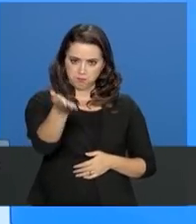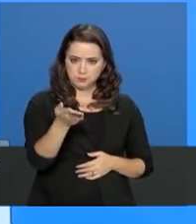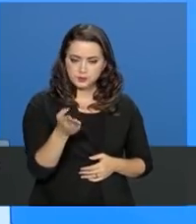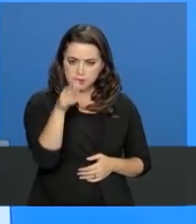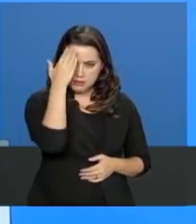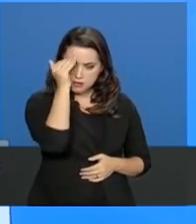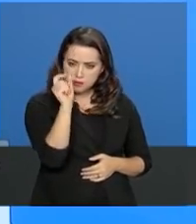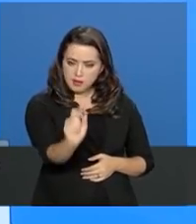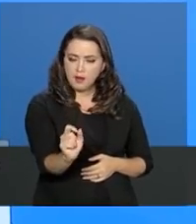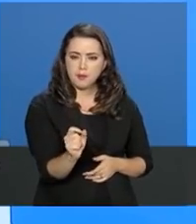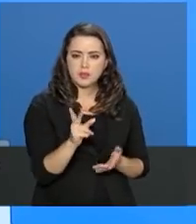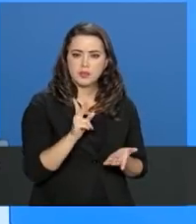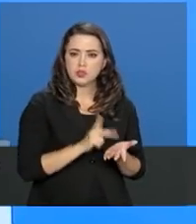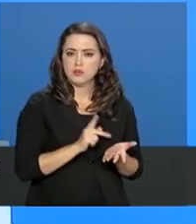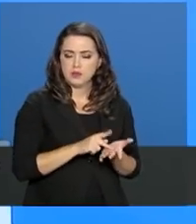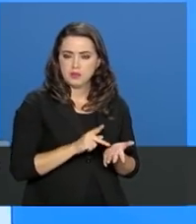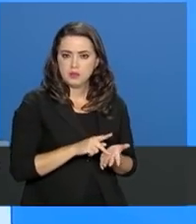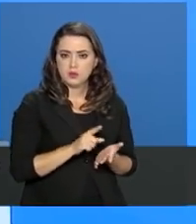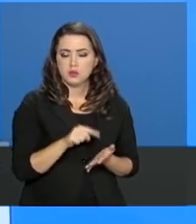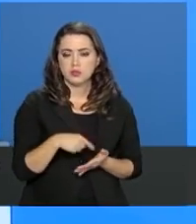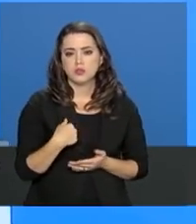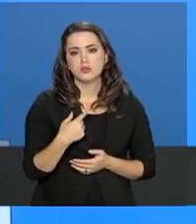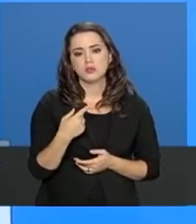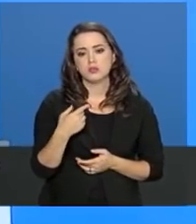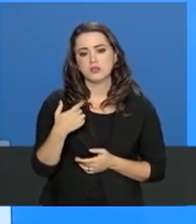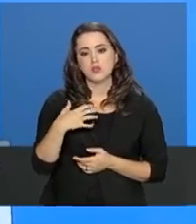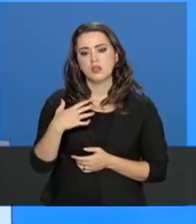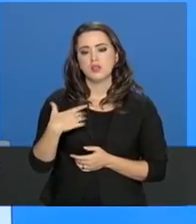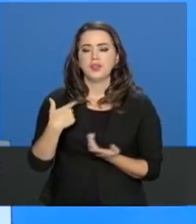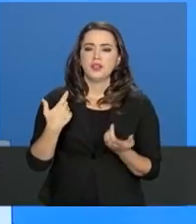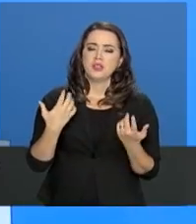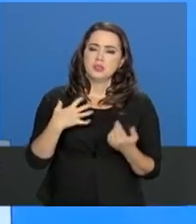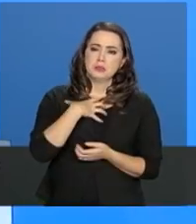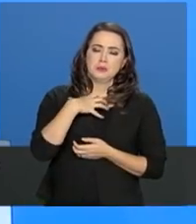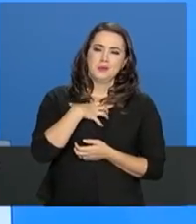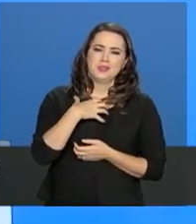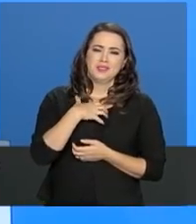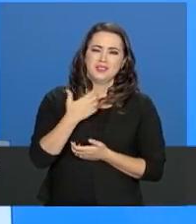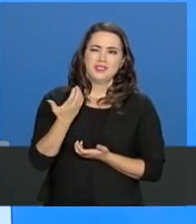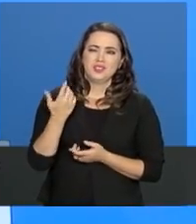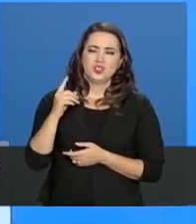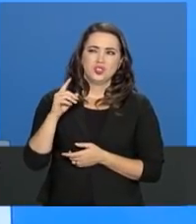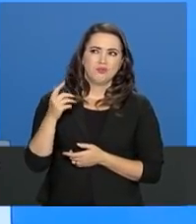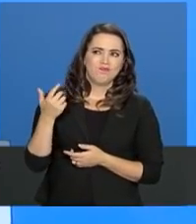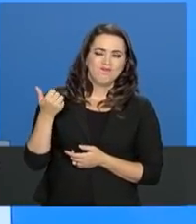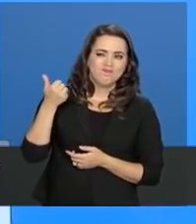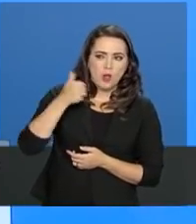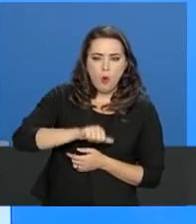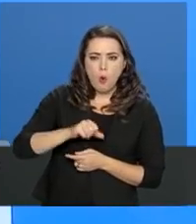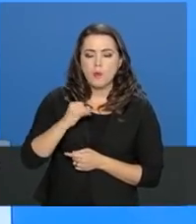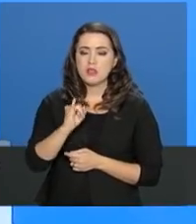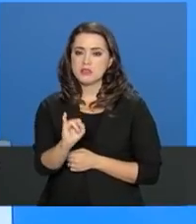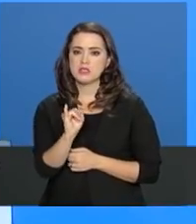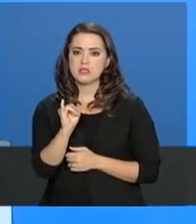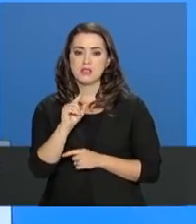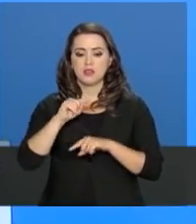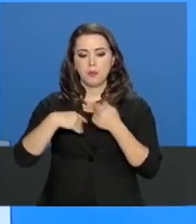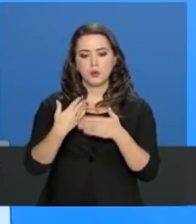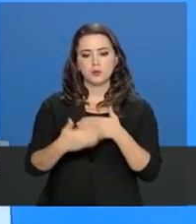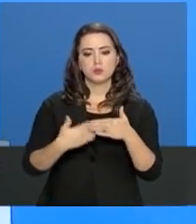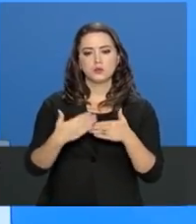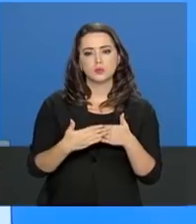na verdade eu ficaria muito assediado se de repente depois de um longo percurso jurídico